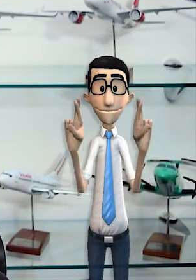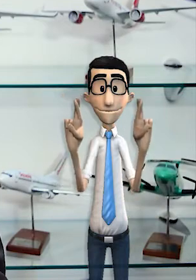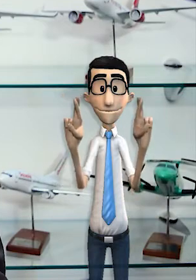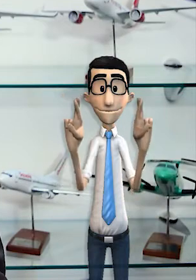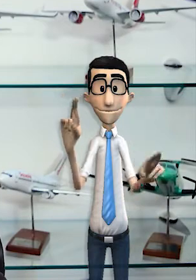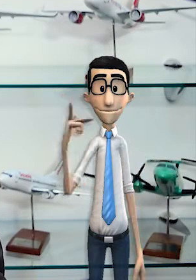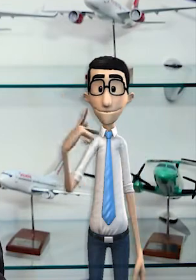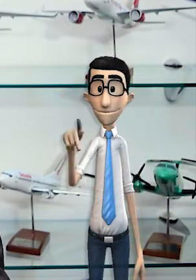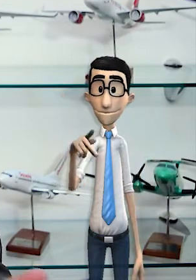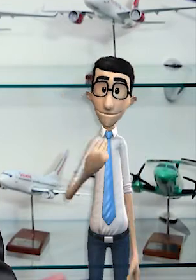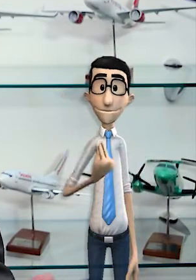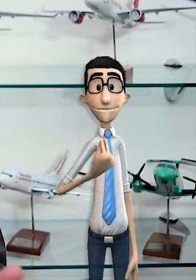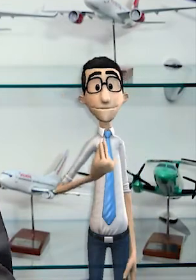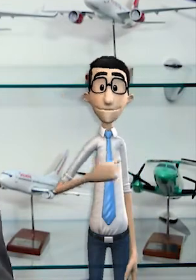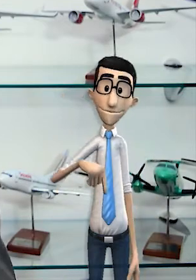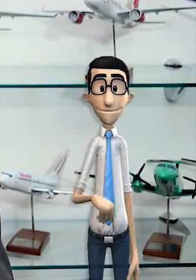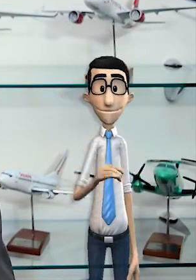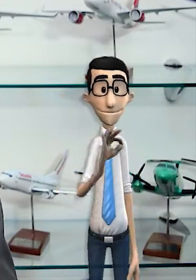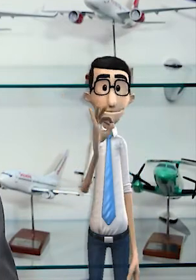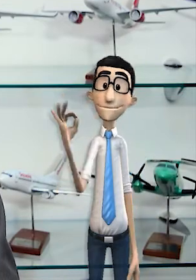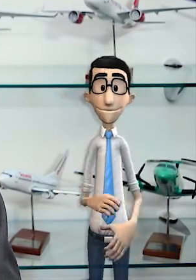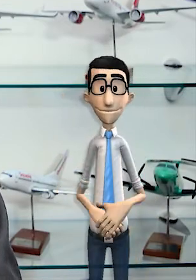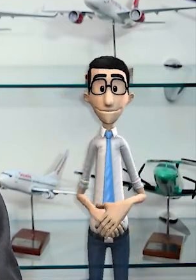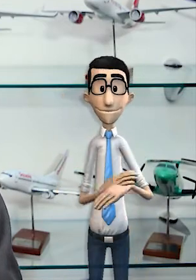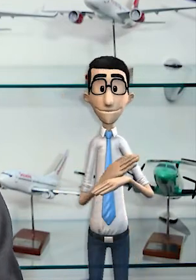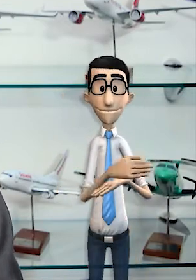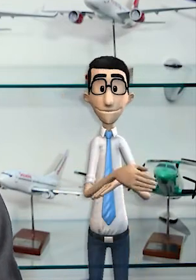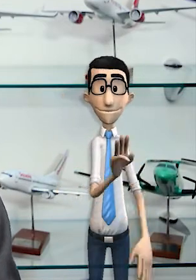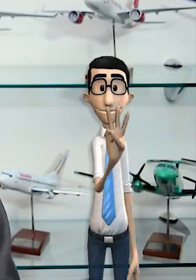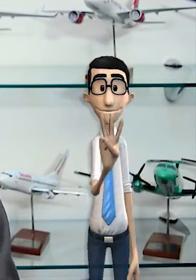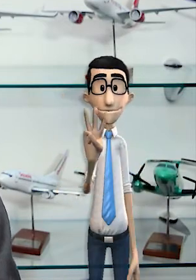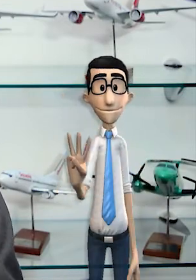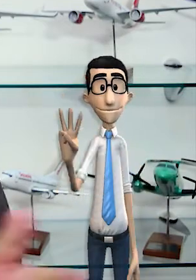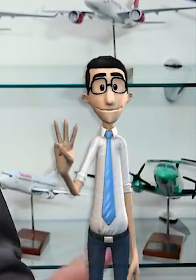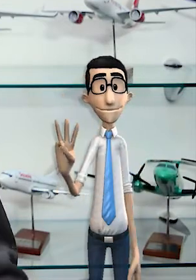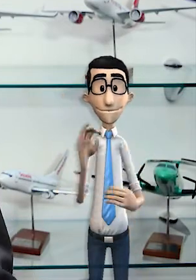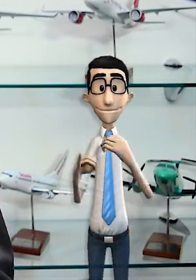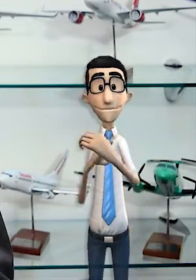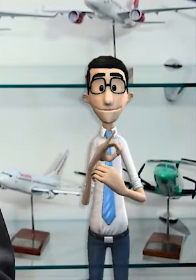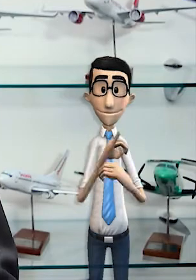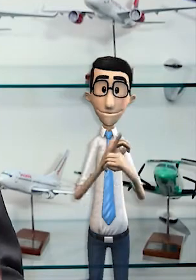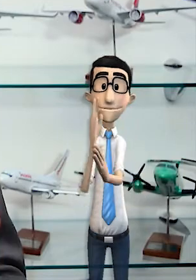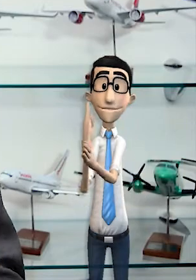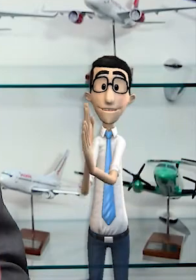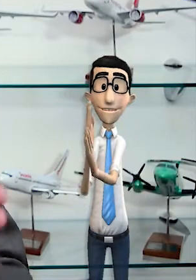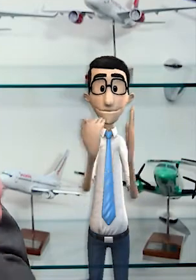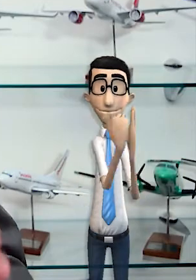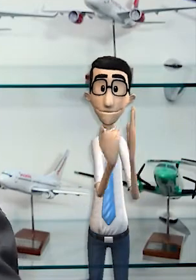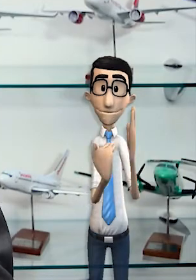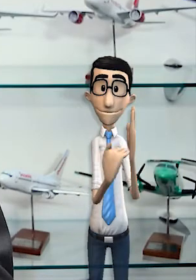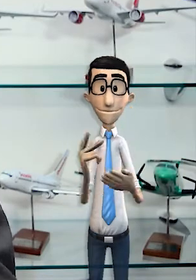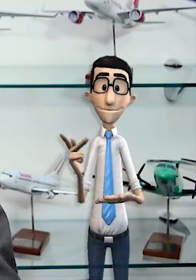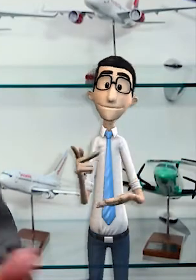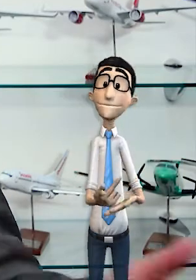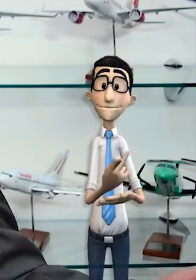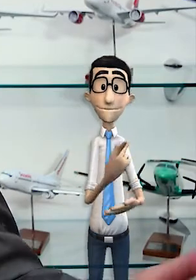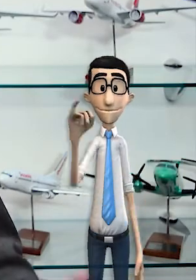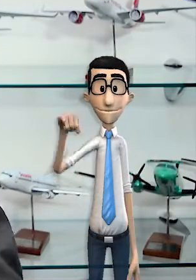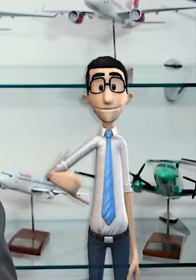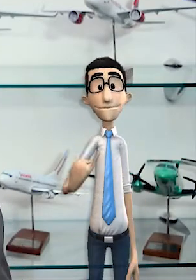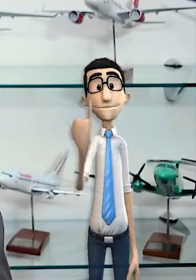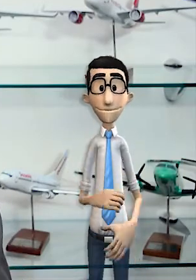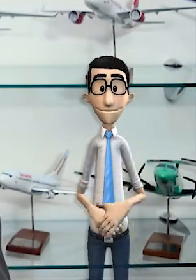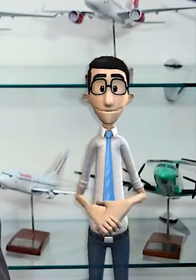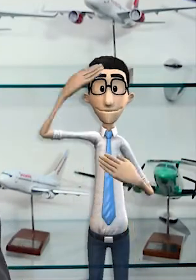site visitesaopaulo.com ou participe das redes sociais do São Paulo é tudo de bom. Nelas você encontrará tudo o que está acontecendo em São Paulo durante